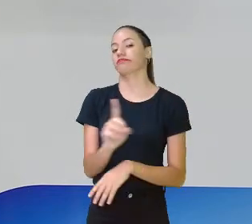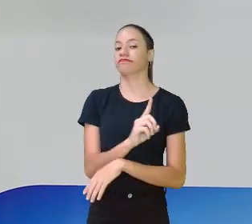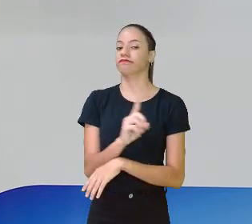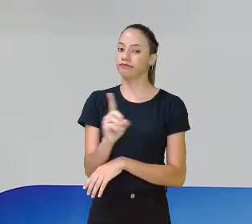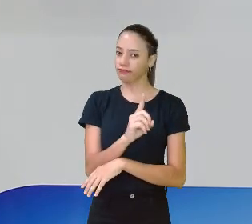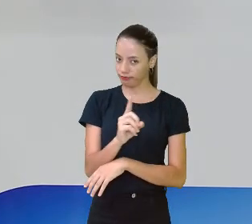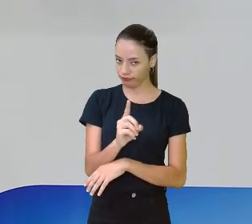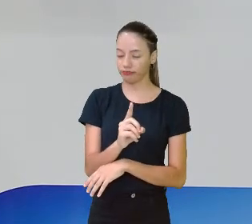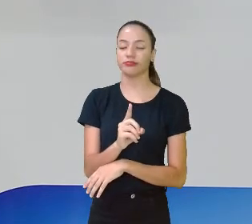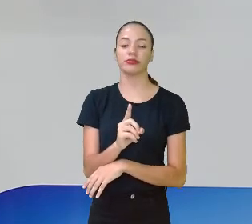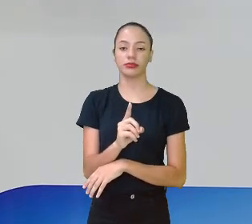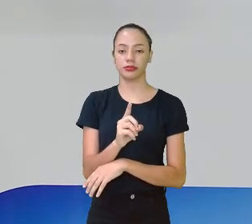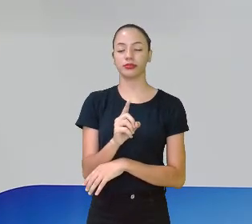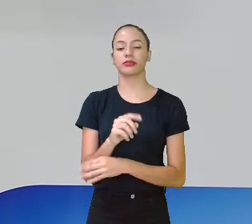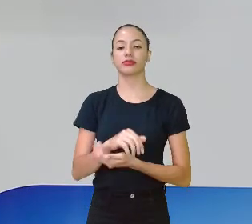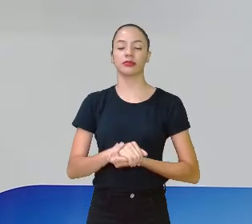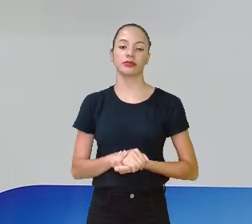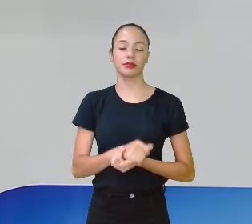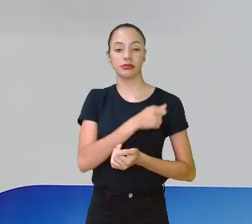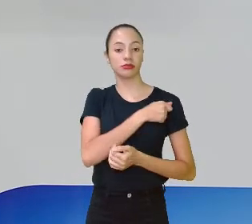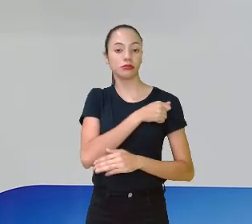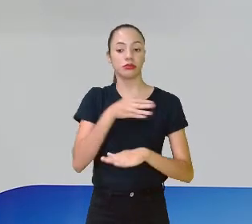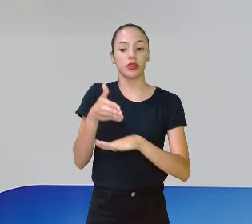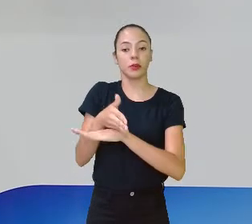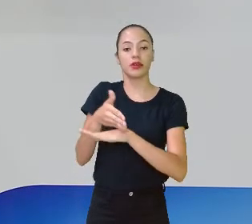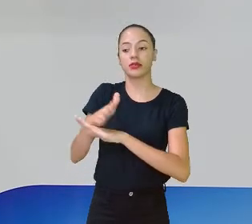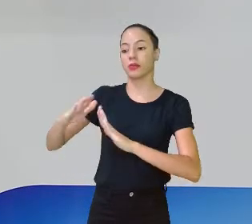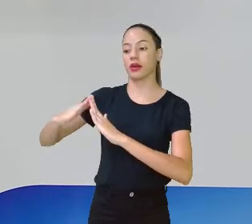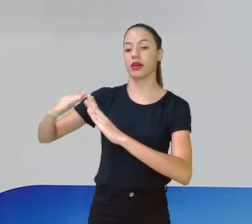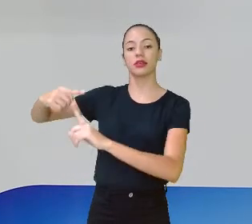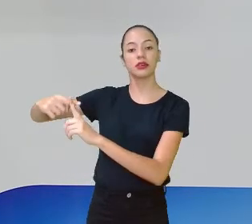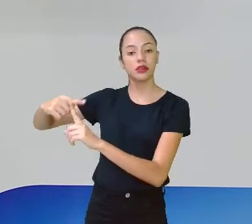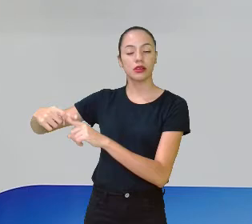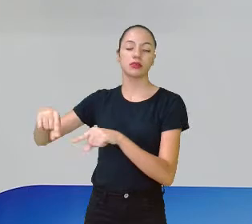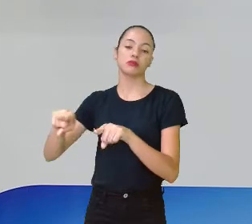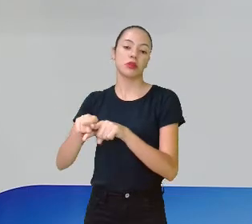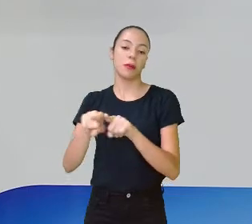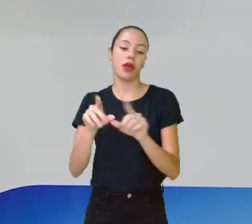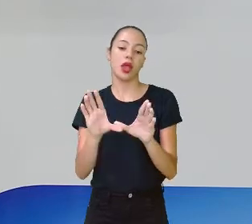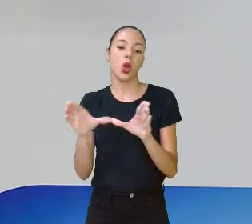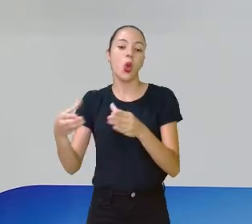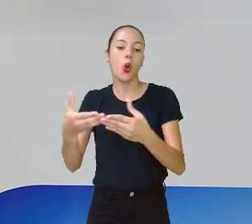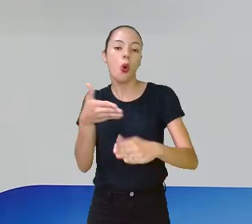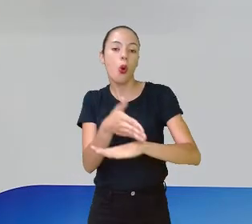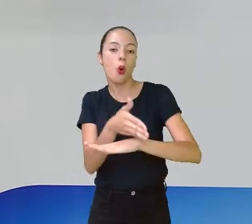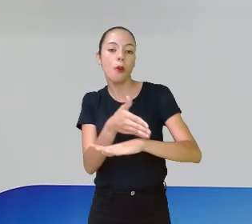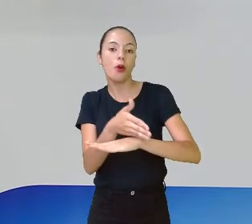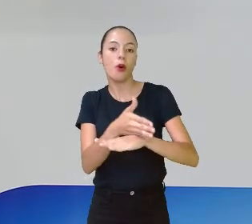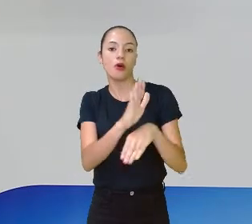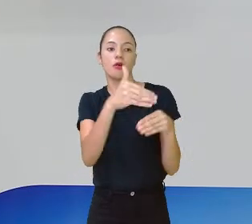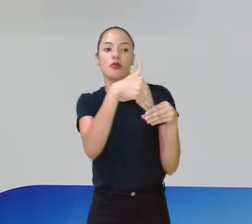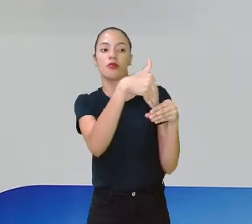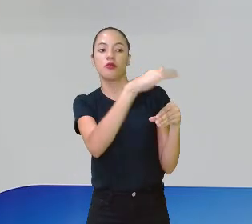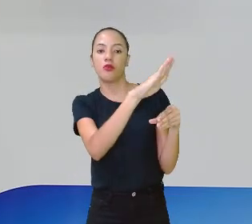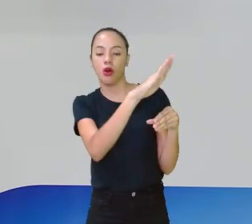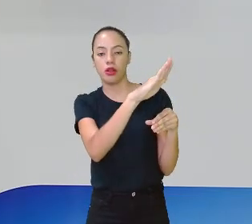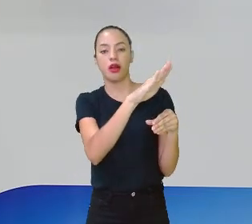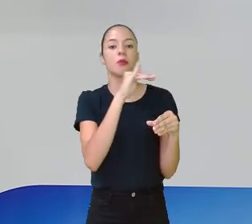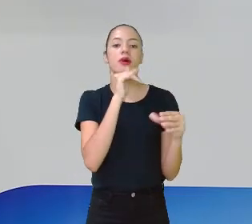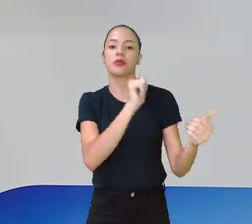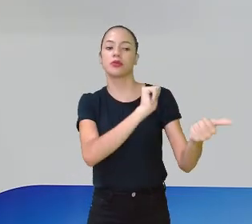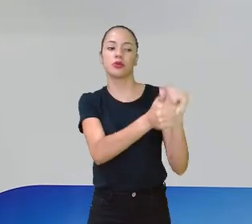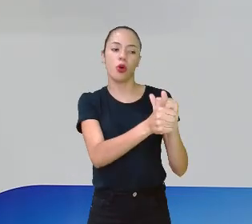é verdade? Ele, muitas vezes, participa de uma igreja, participa de grupos fora de